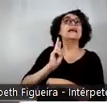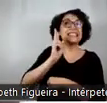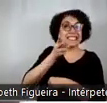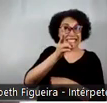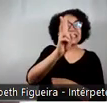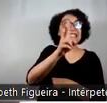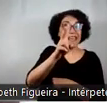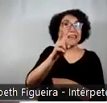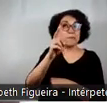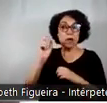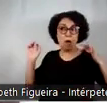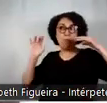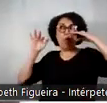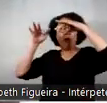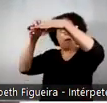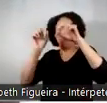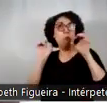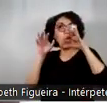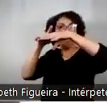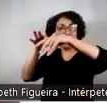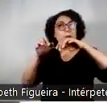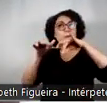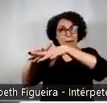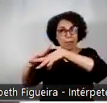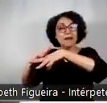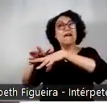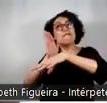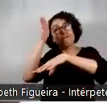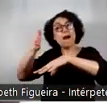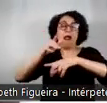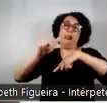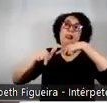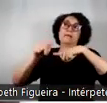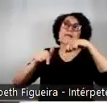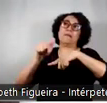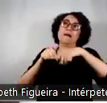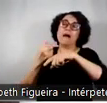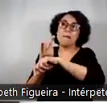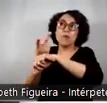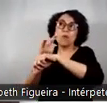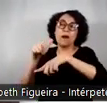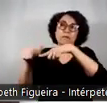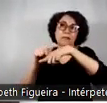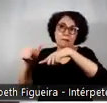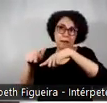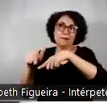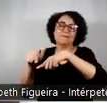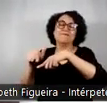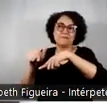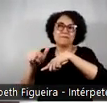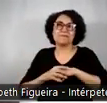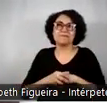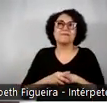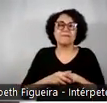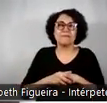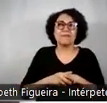trabalhar, né, na década de 60, 70 na Venezuela, e aí começou a ser um país de imigração a partir